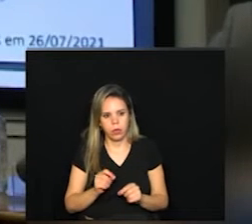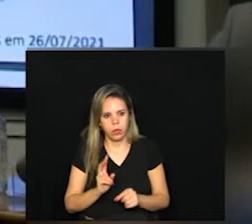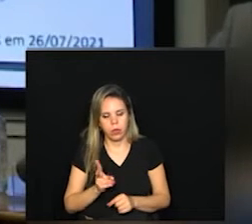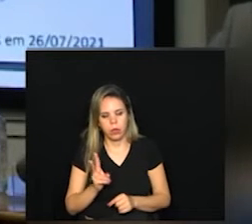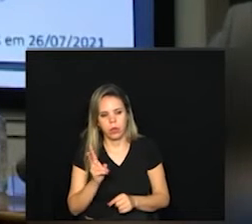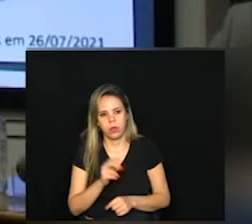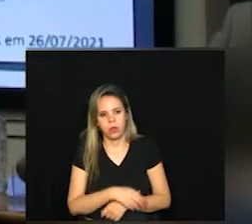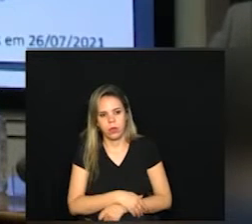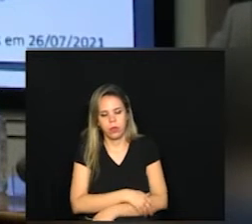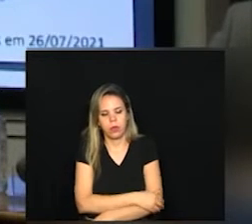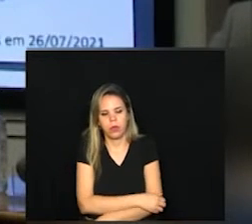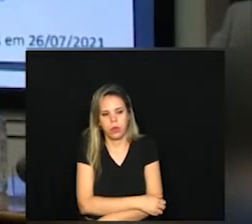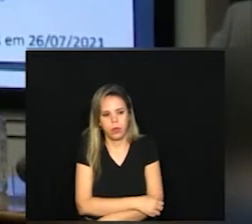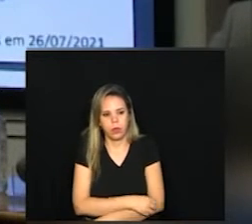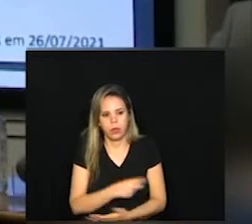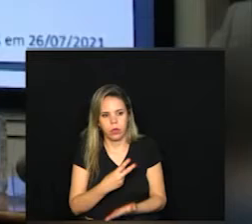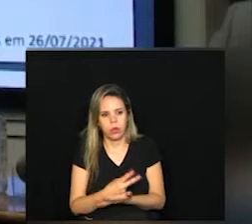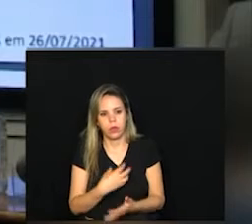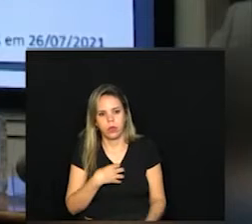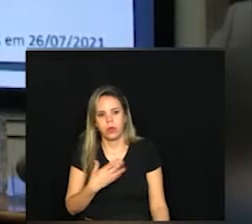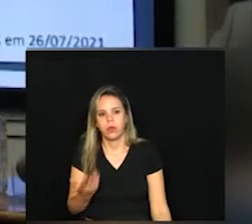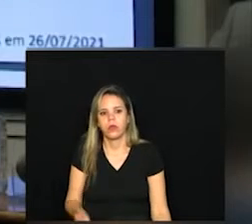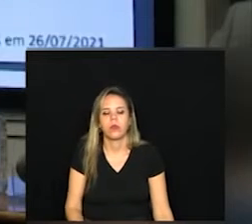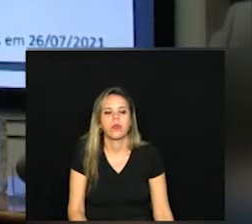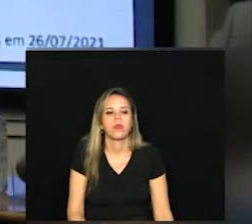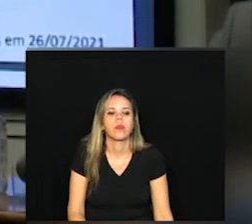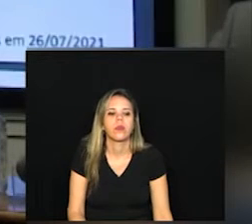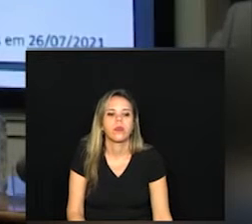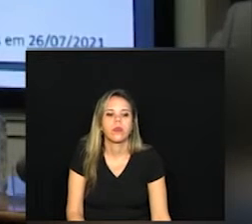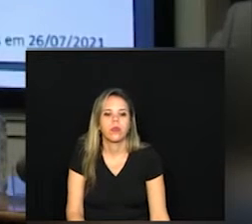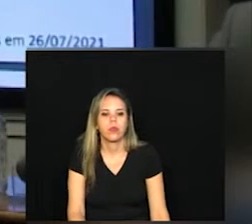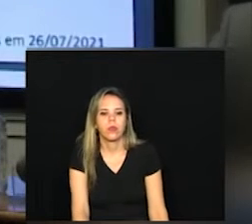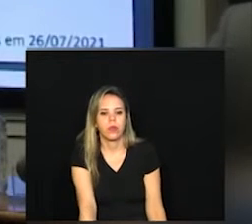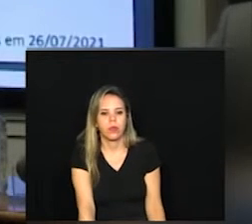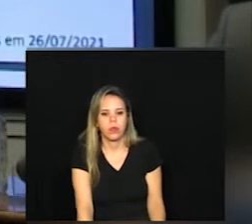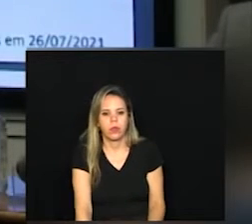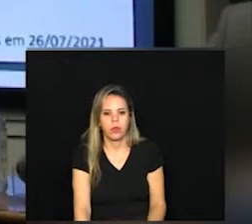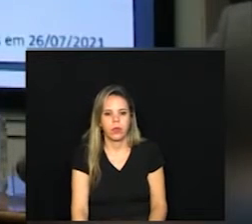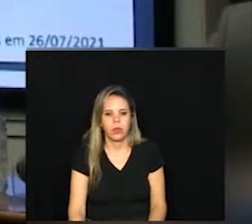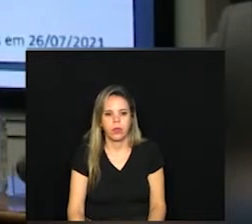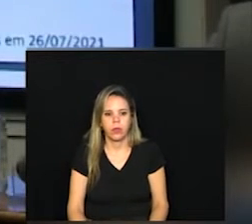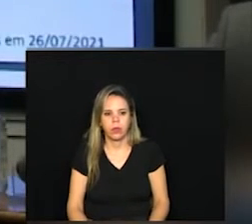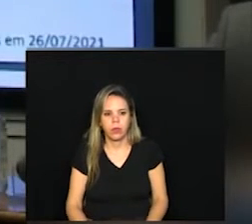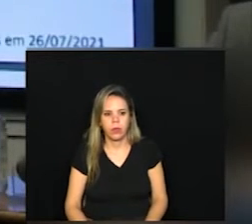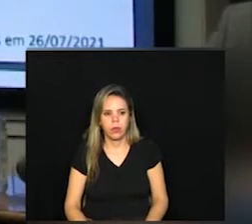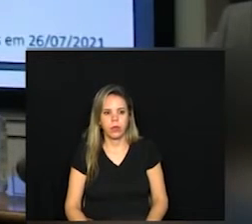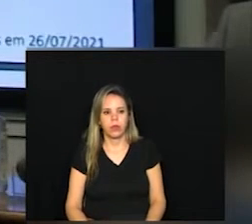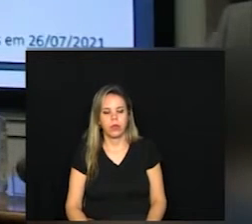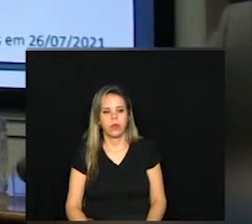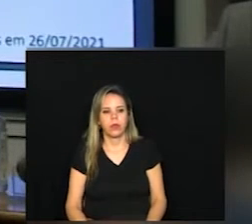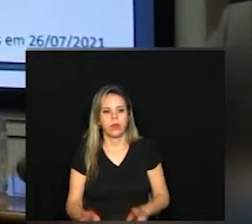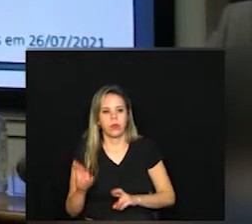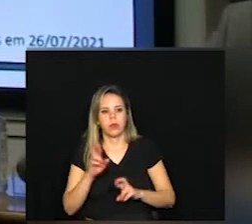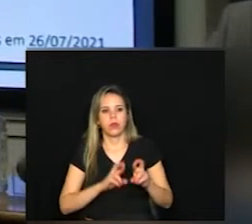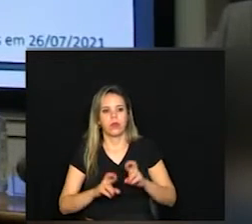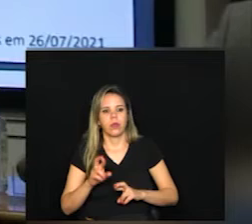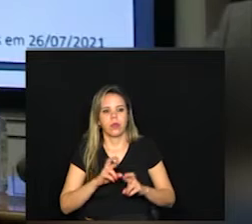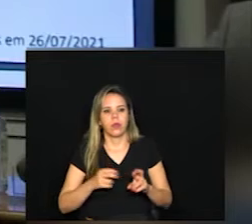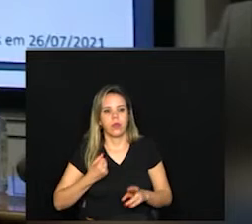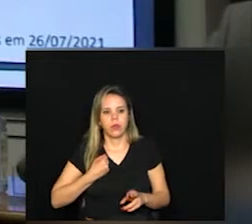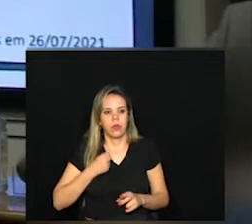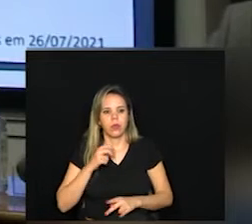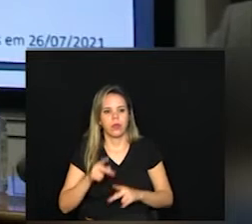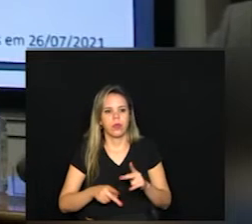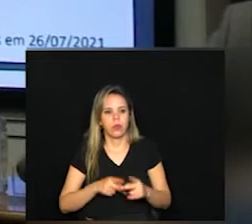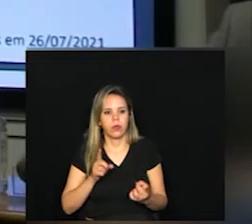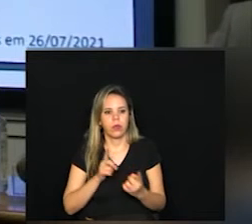continue nesse mesmo jeito. Aqui, a gente vai monitorando o número de pessoas